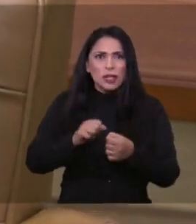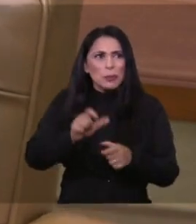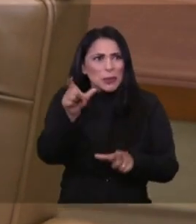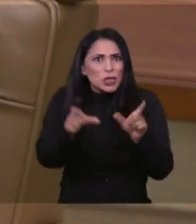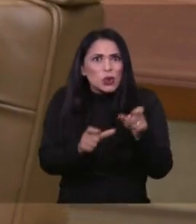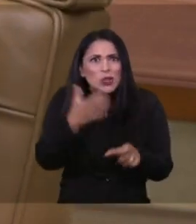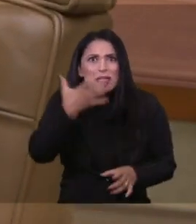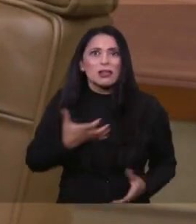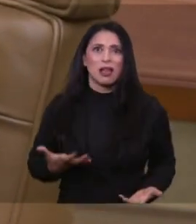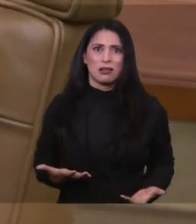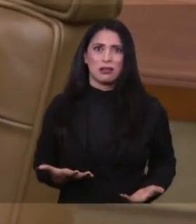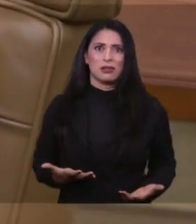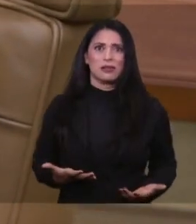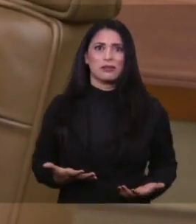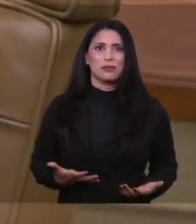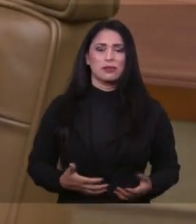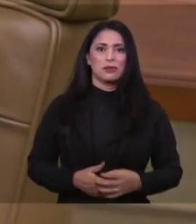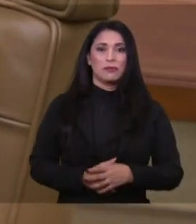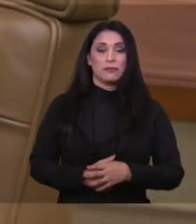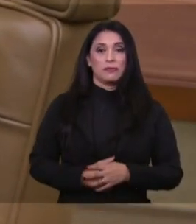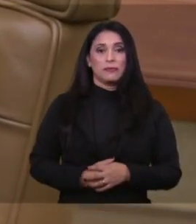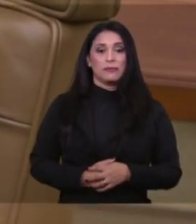sérias.